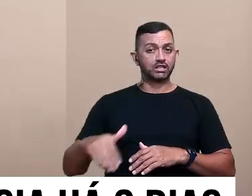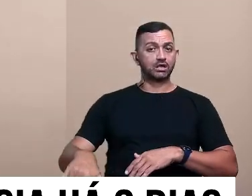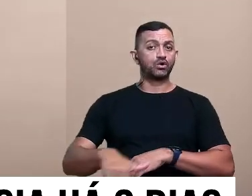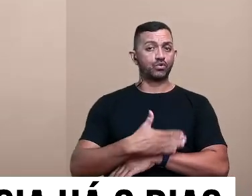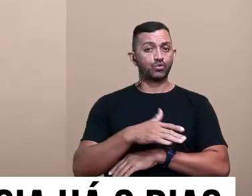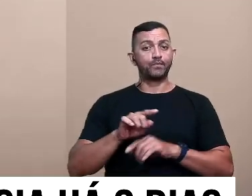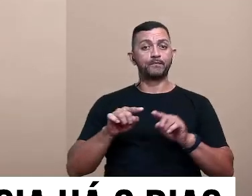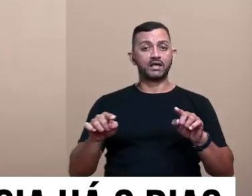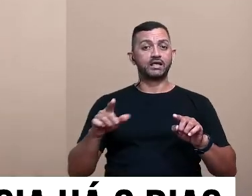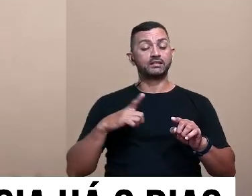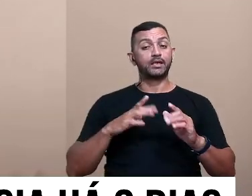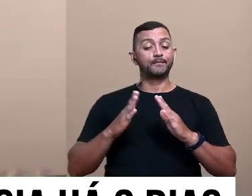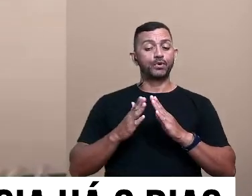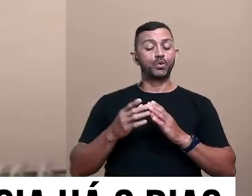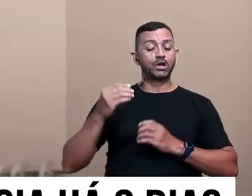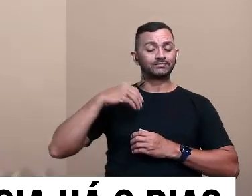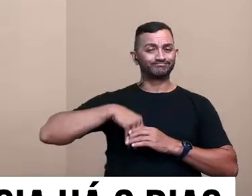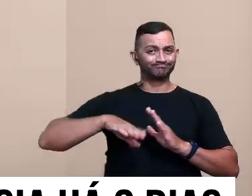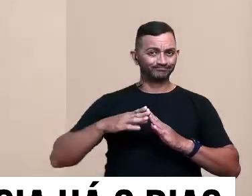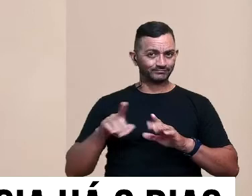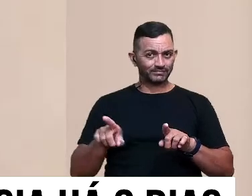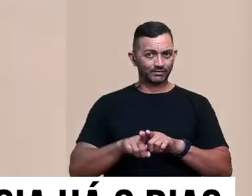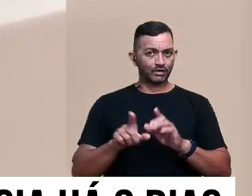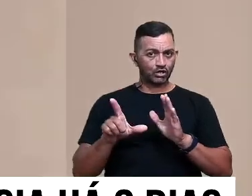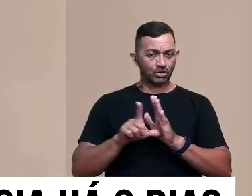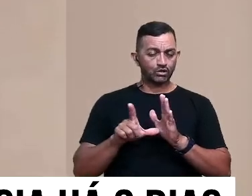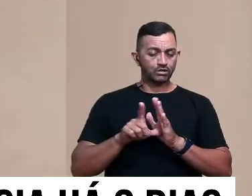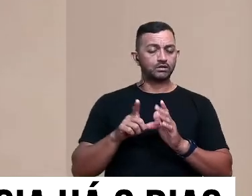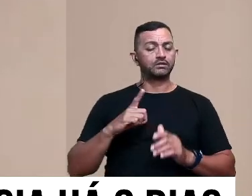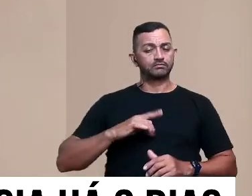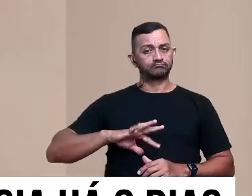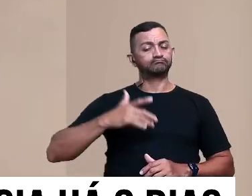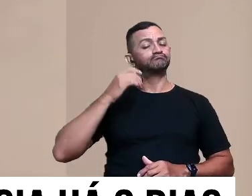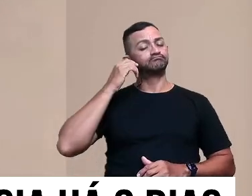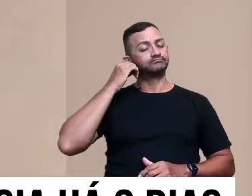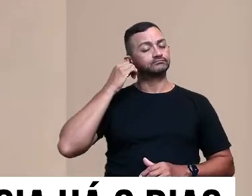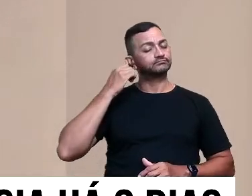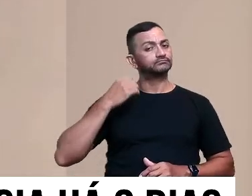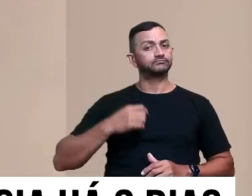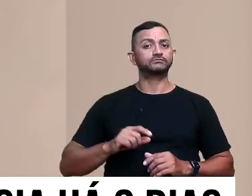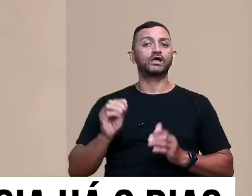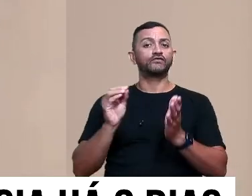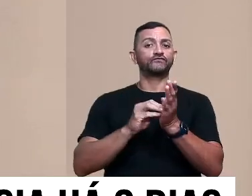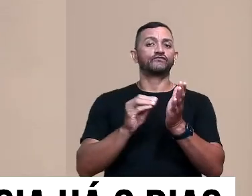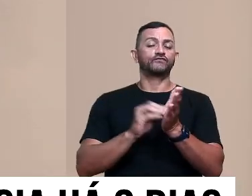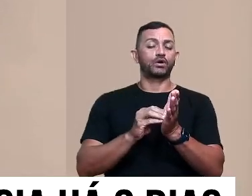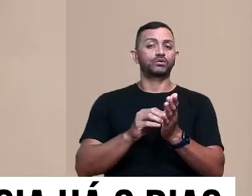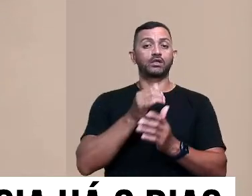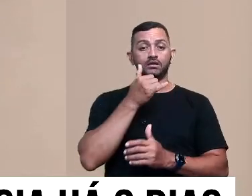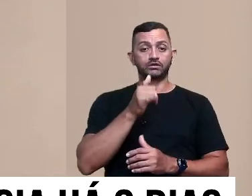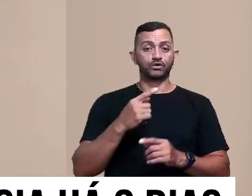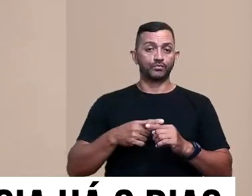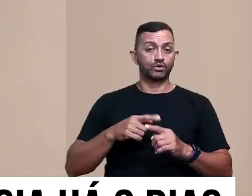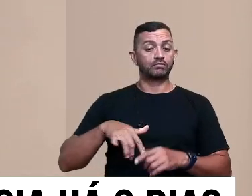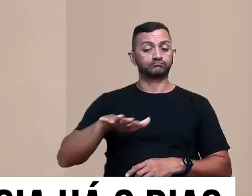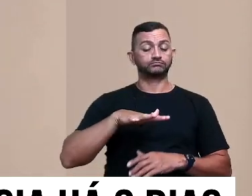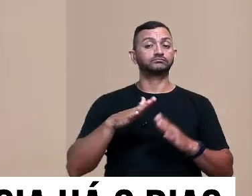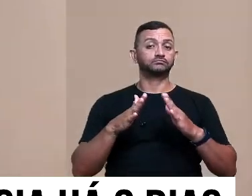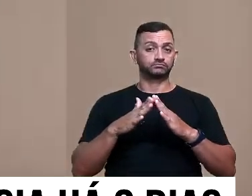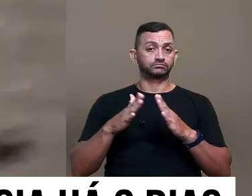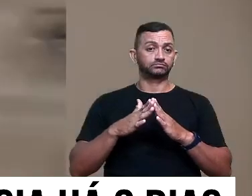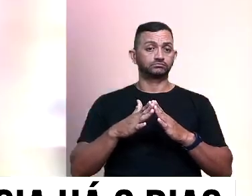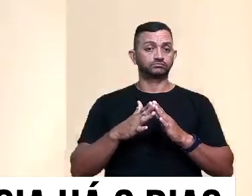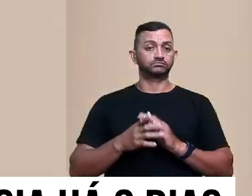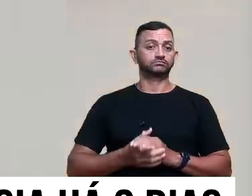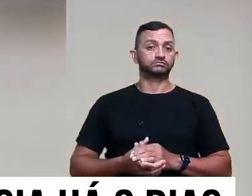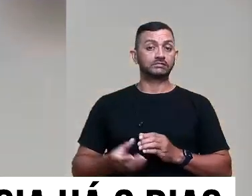funciona lá na rua, mas também é onde ela mora, viu, gente? Então, por isso a situação crítica aí da questão da falta de energia, porque ela também mora no